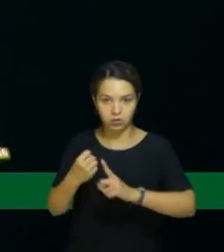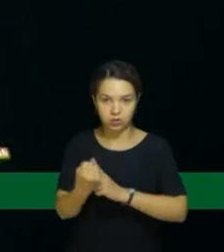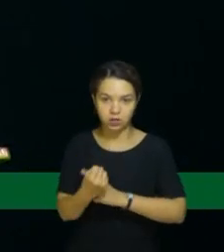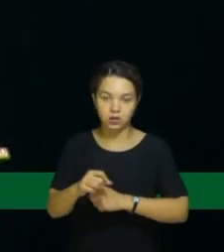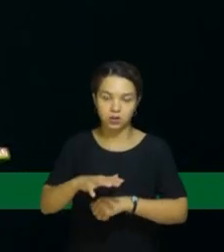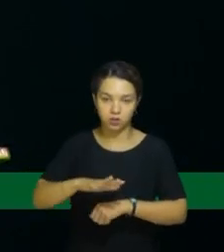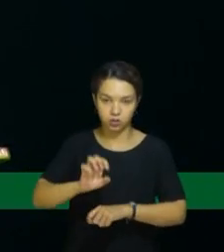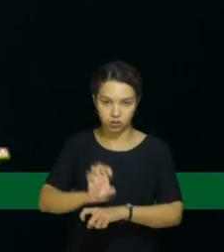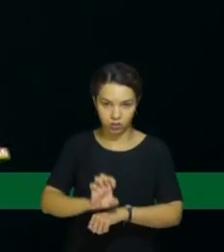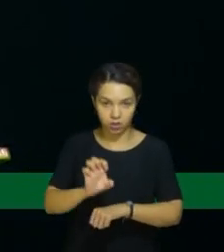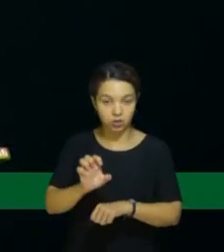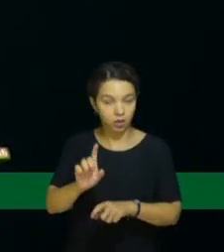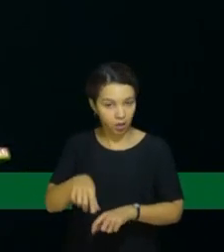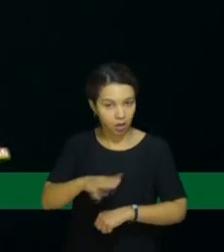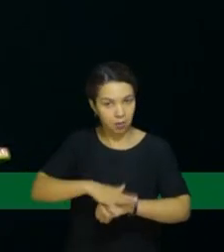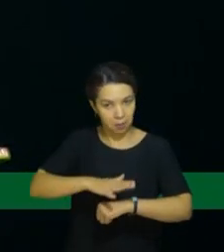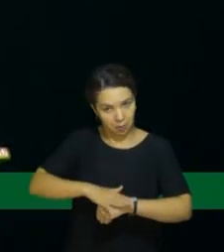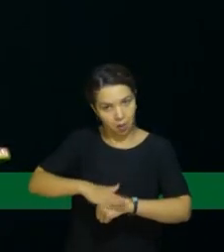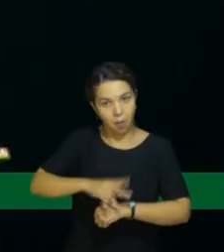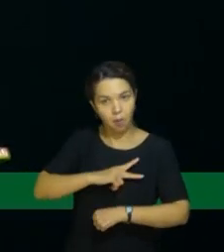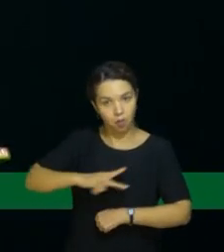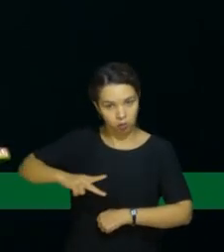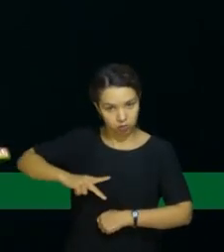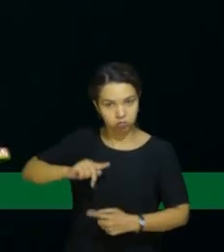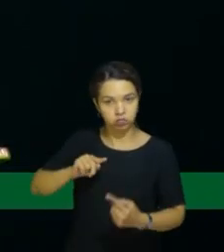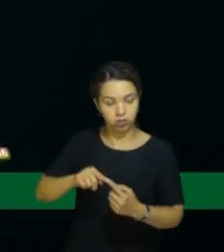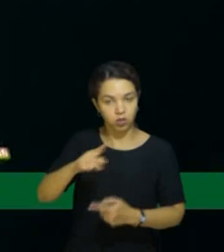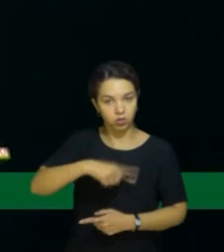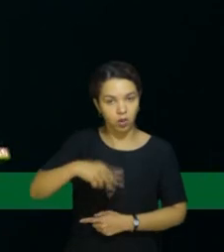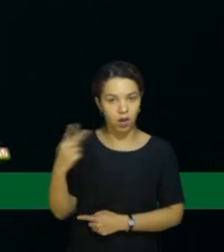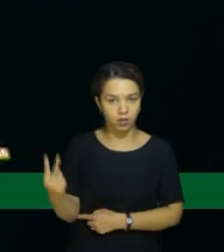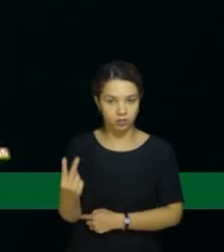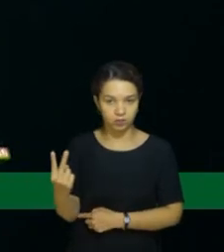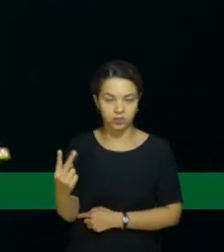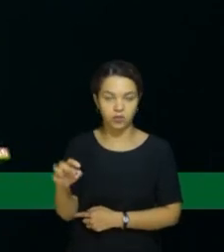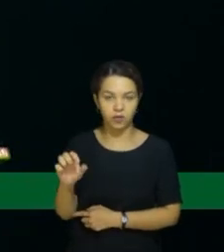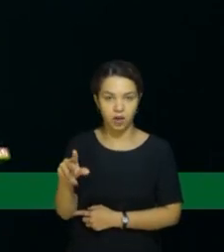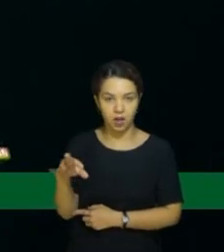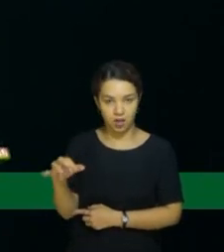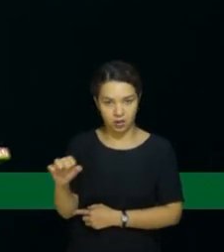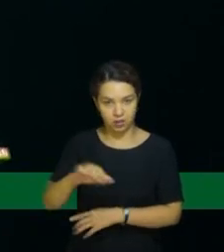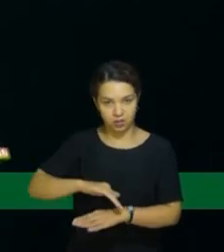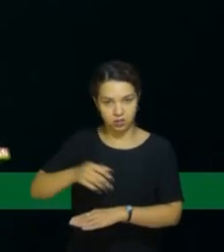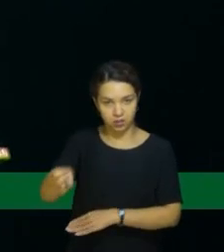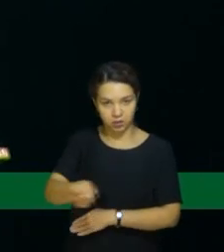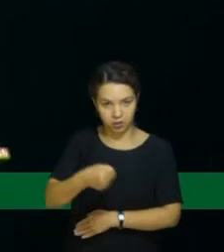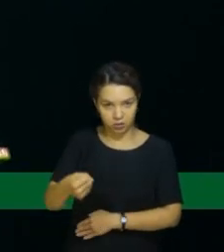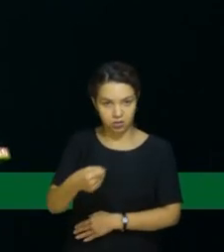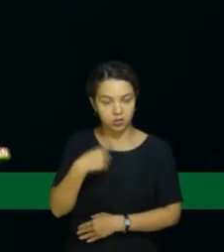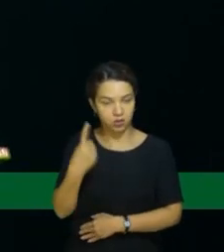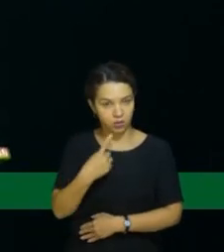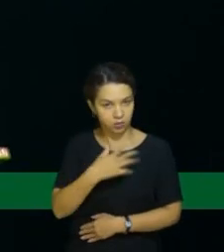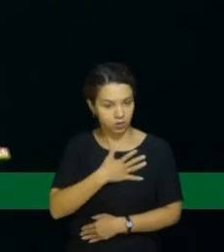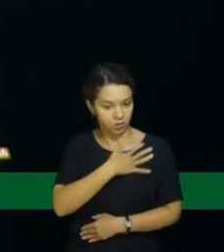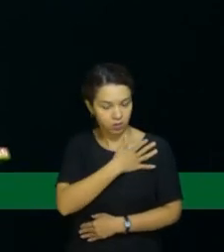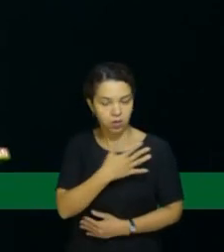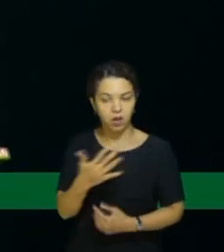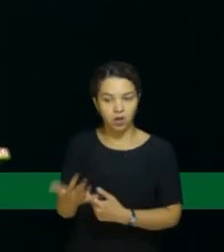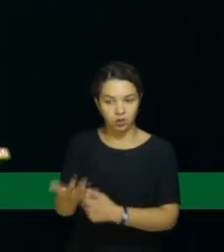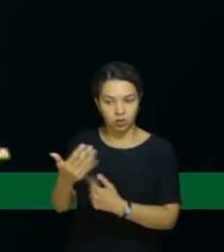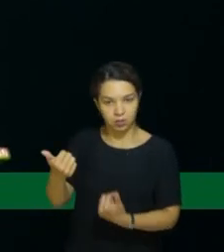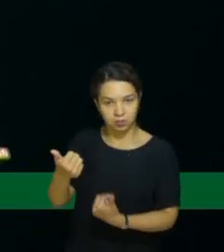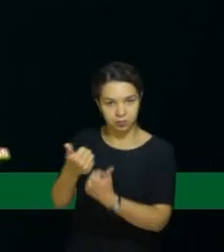um dever fundamental da política que a associação válida cerveja encontrou no Nobre Deputado Napoleão Bernardes apoio para